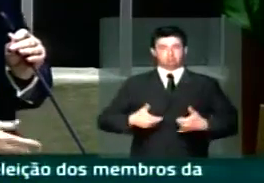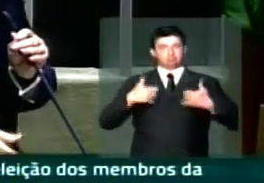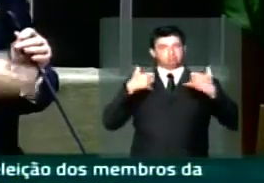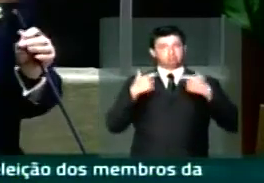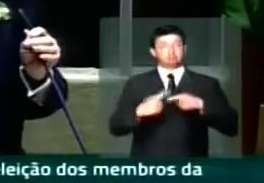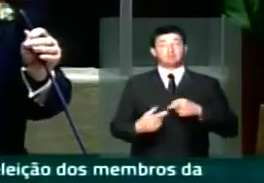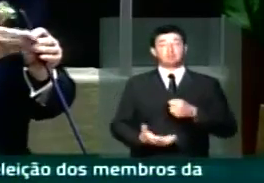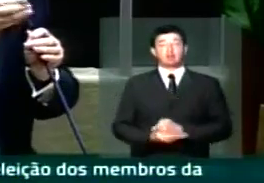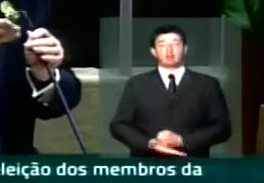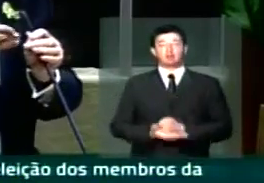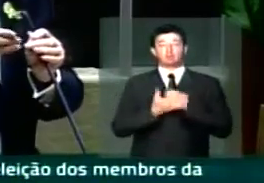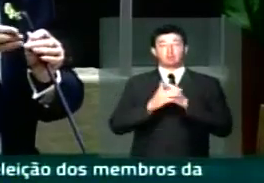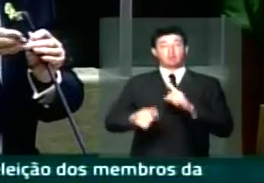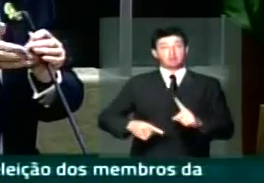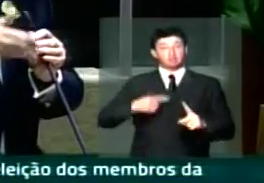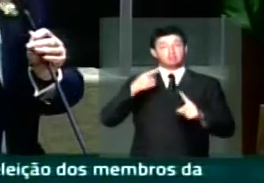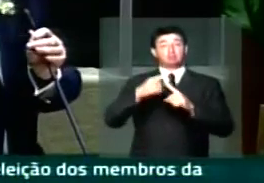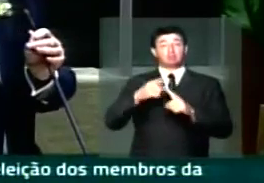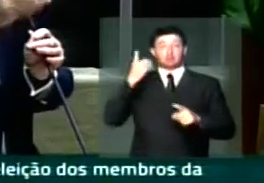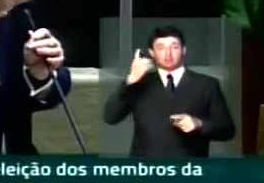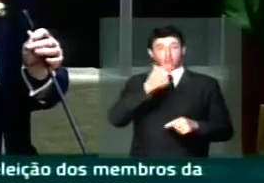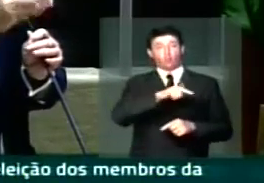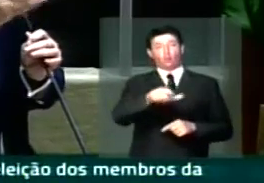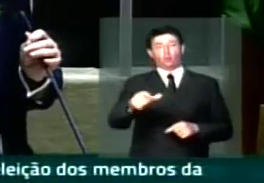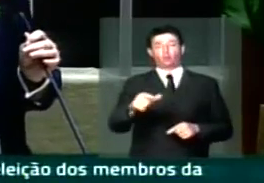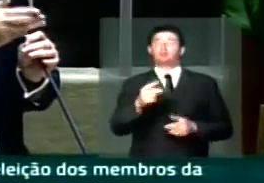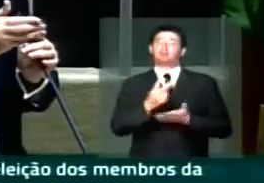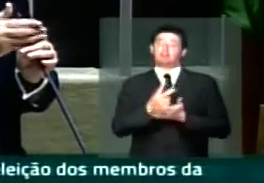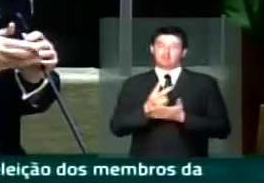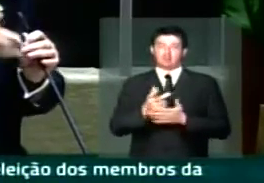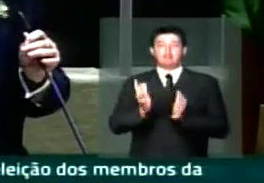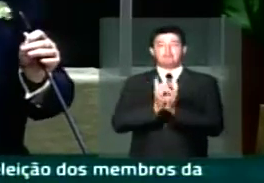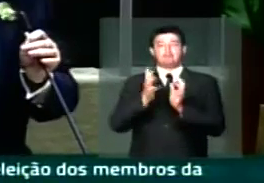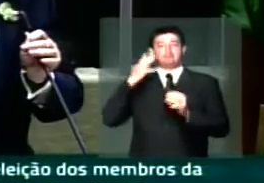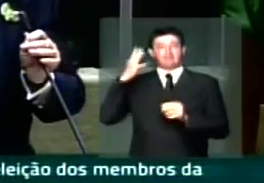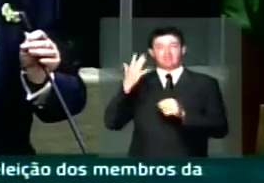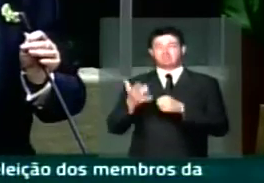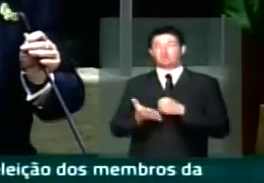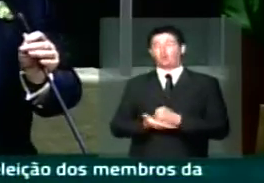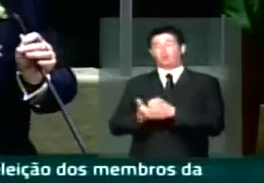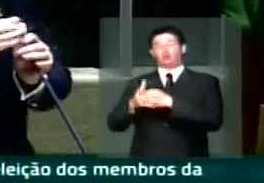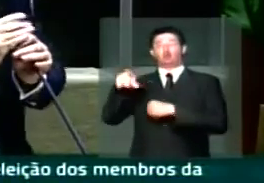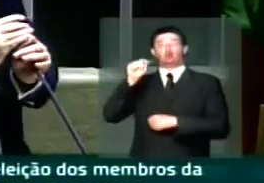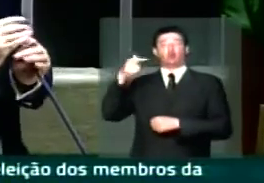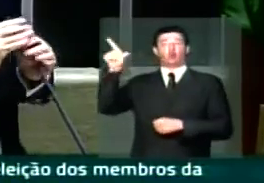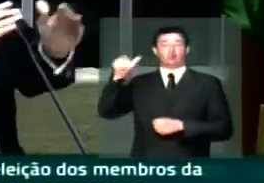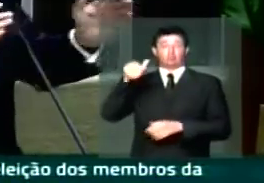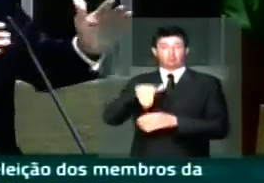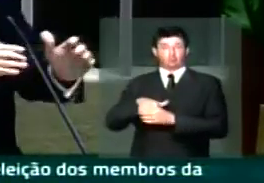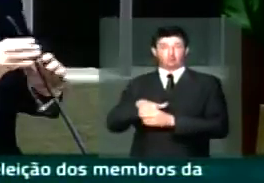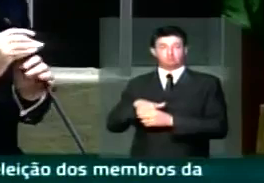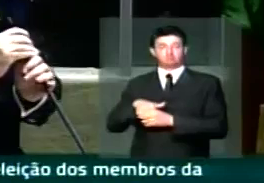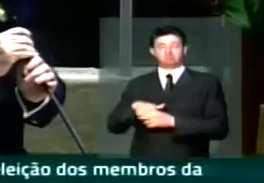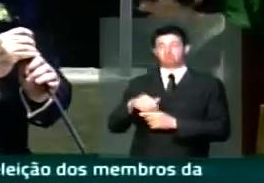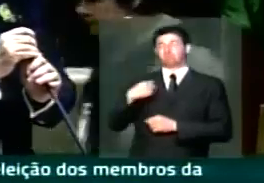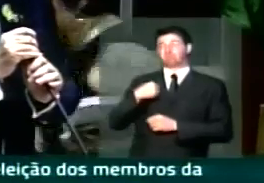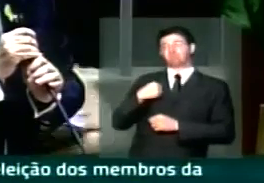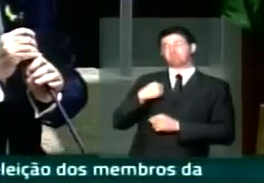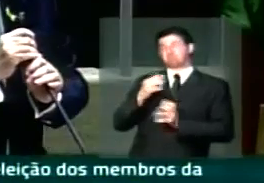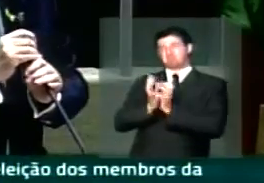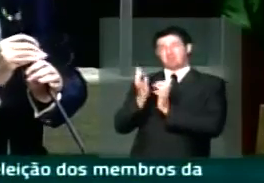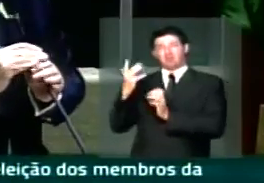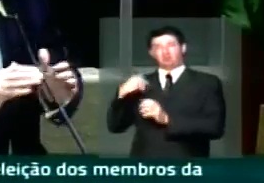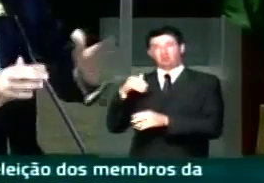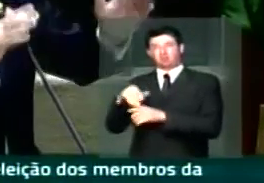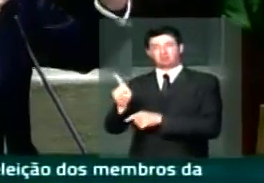seu apoio, e mais aqueles parlamentares que, mesmo estando em partidos que têm outra opção de candidatura na sua